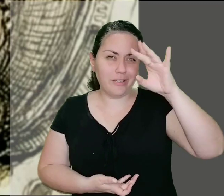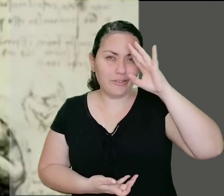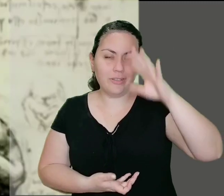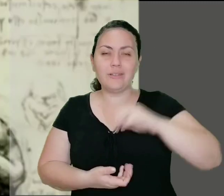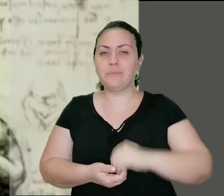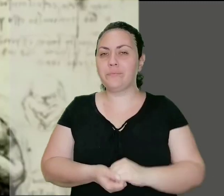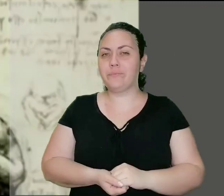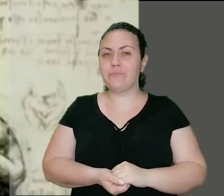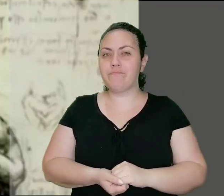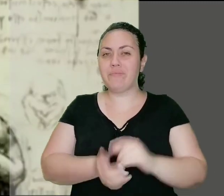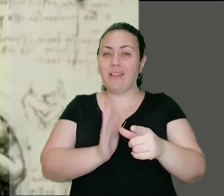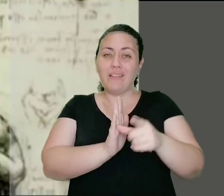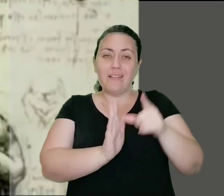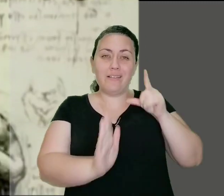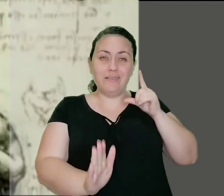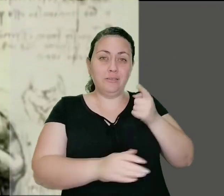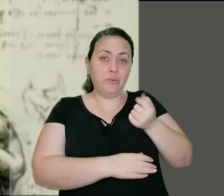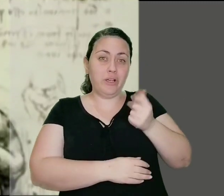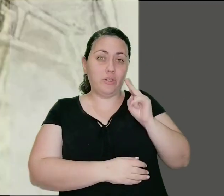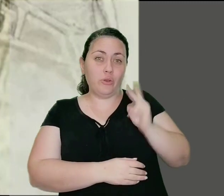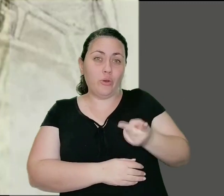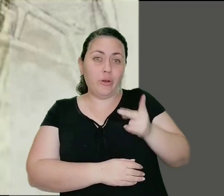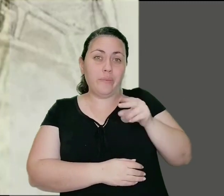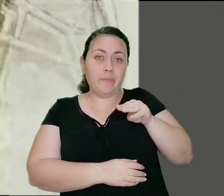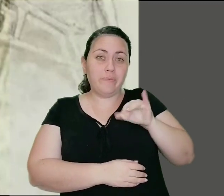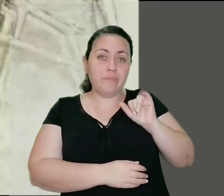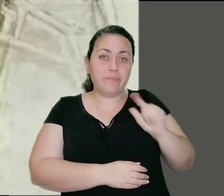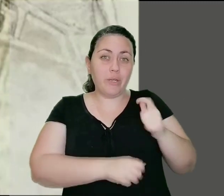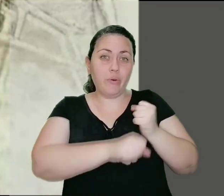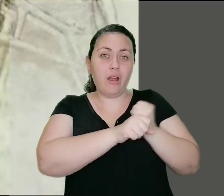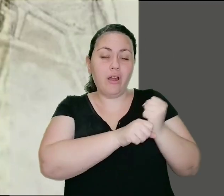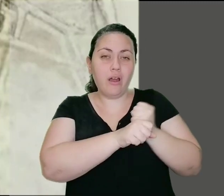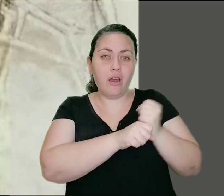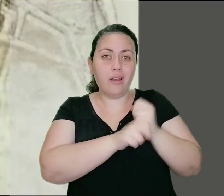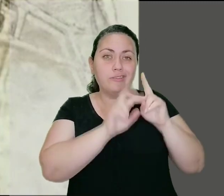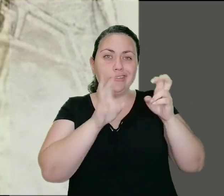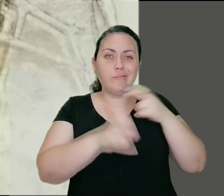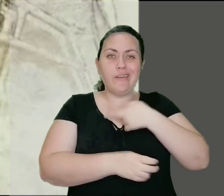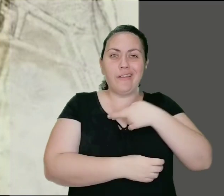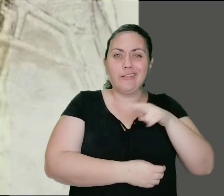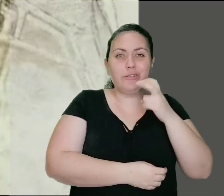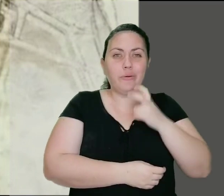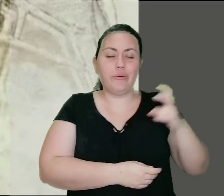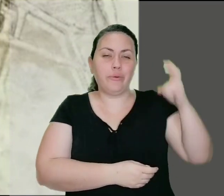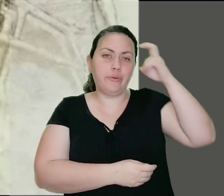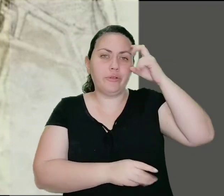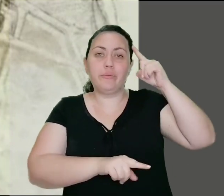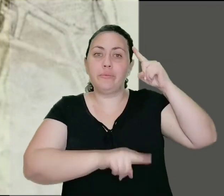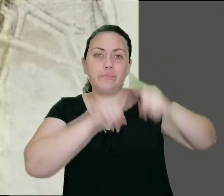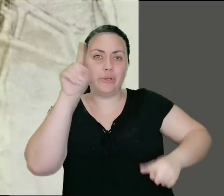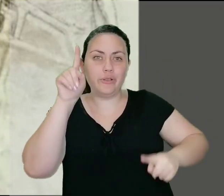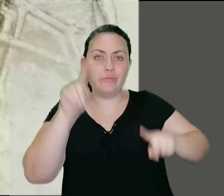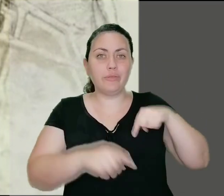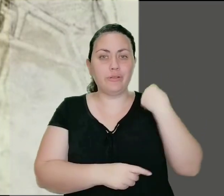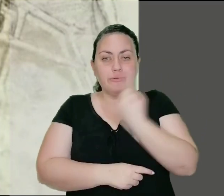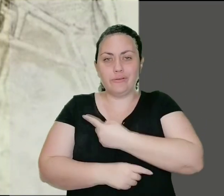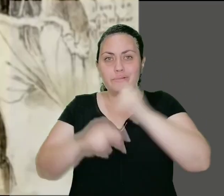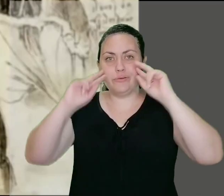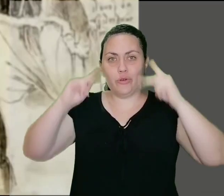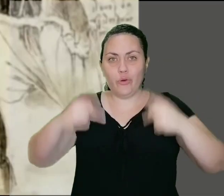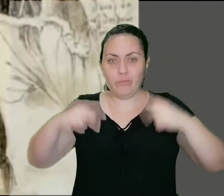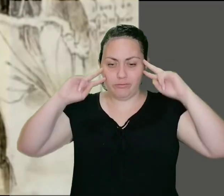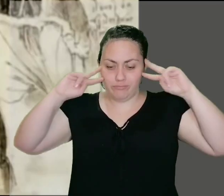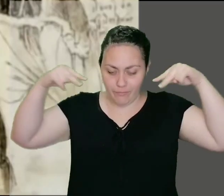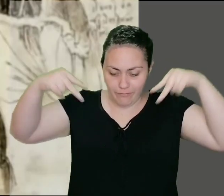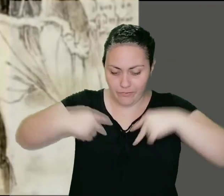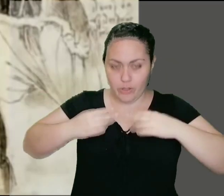que, antes disso, durante quase 2000 anos, questões religiosas e culturais impediram o homem de explorar o próprio